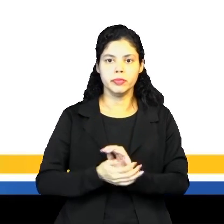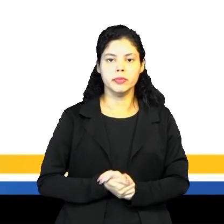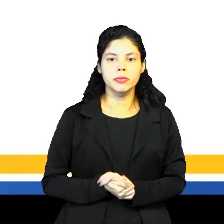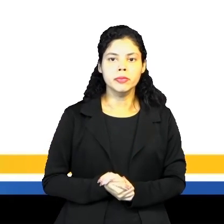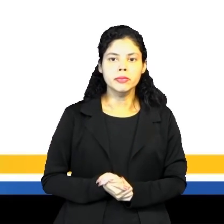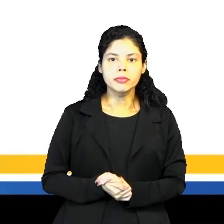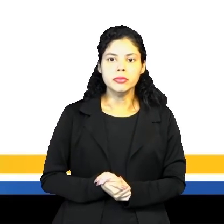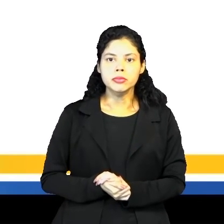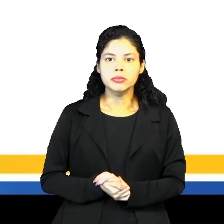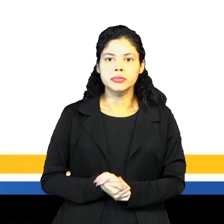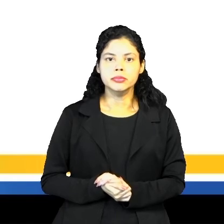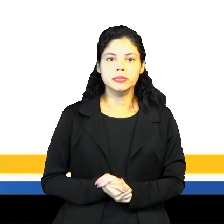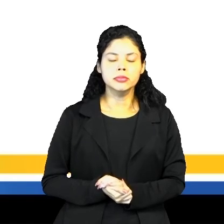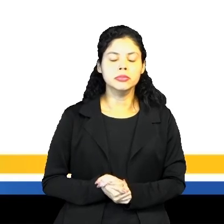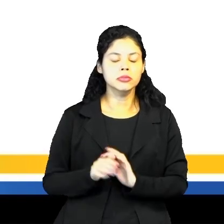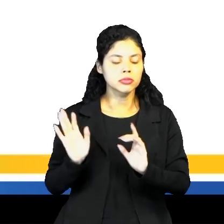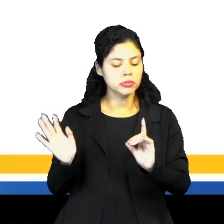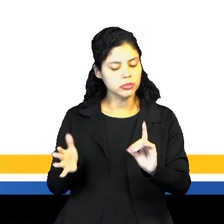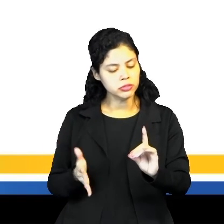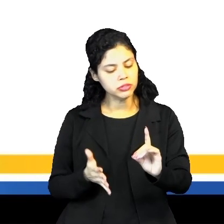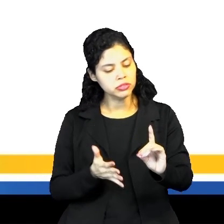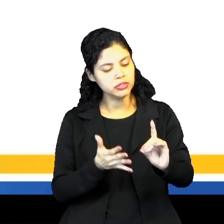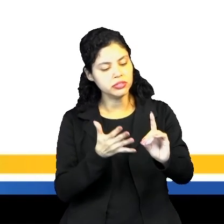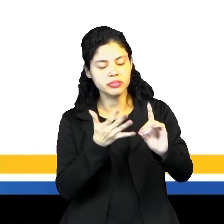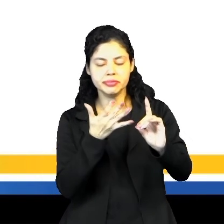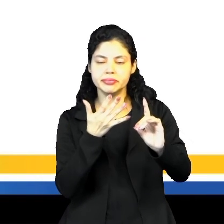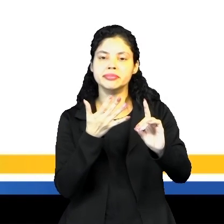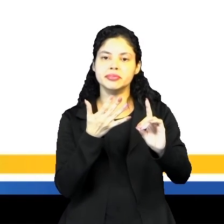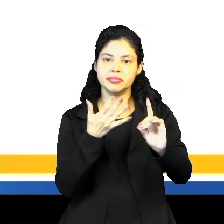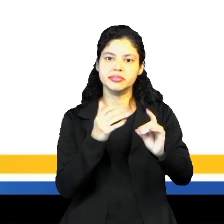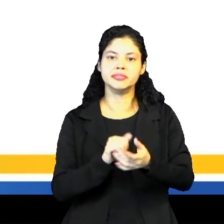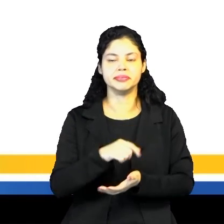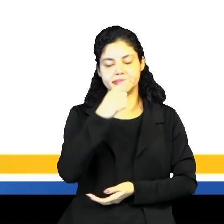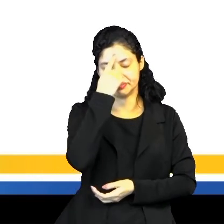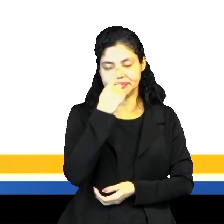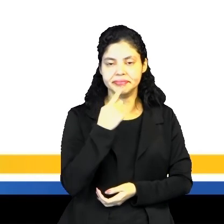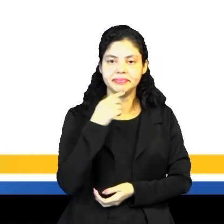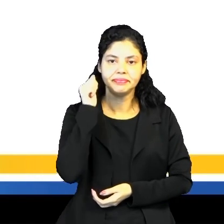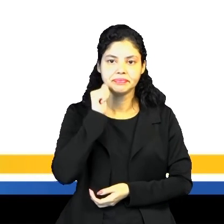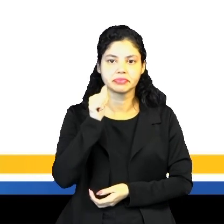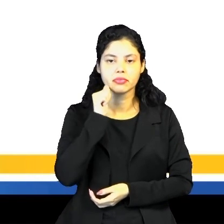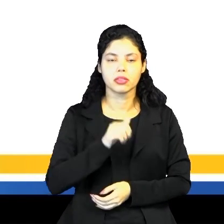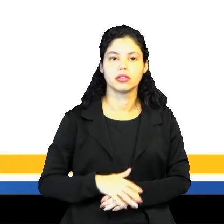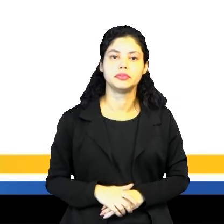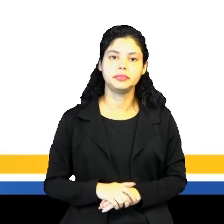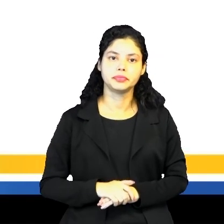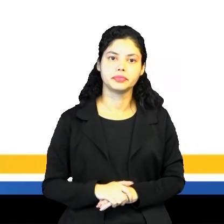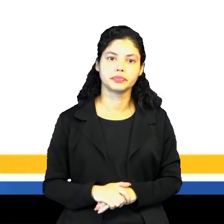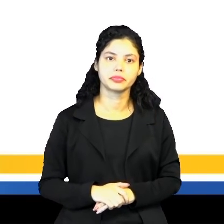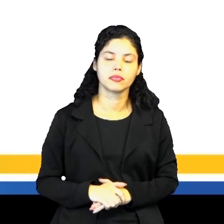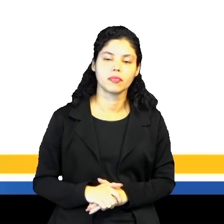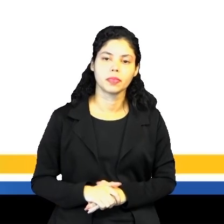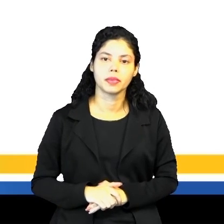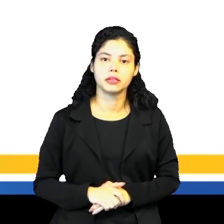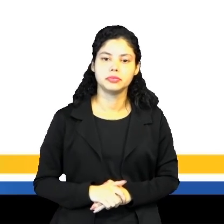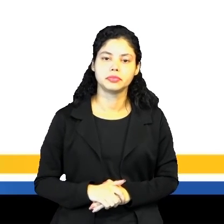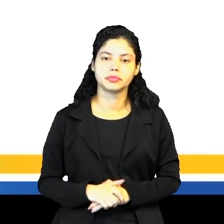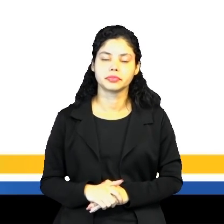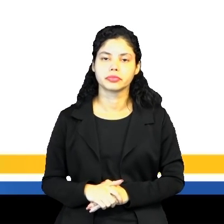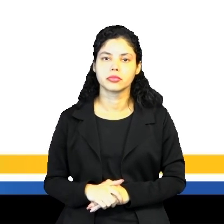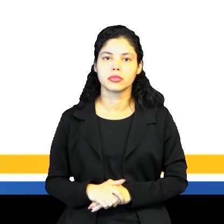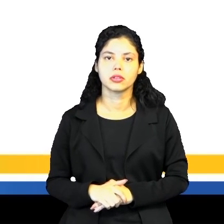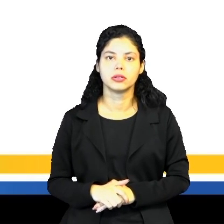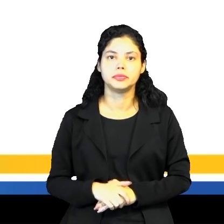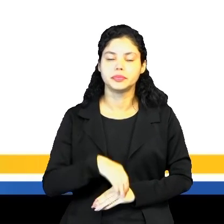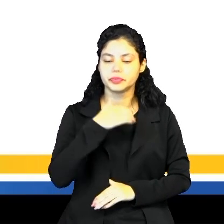tá? Mas aí ele vai exaltando, né, também essa figura da mulher, menina mulher, né? Como o céu que